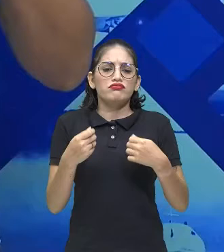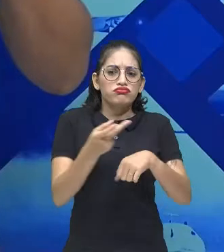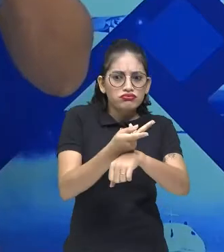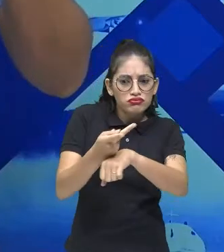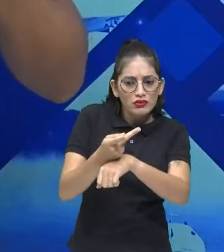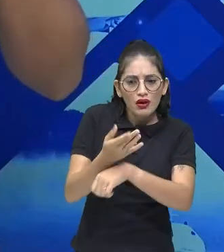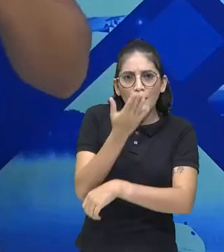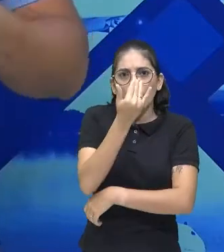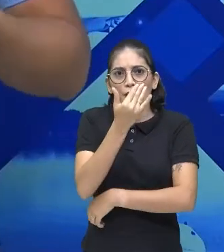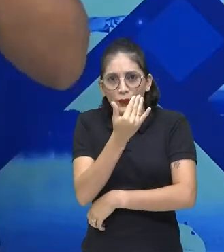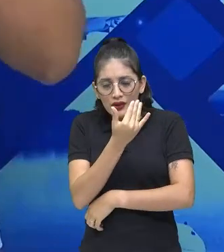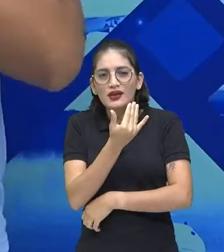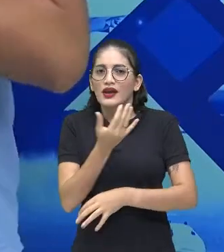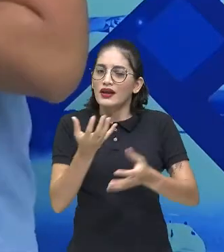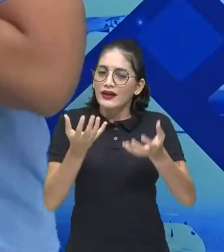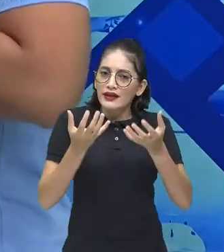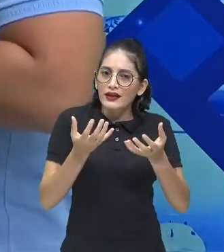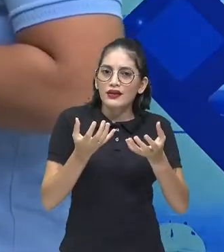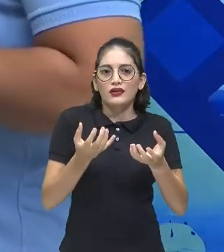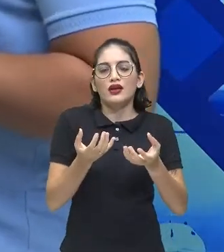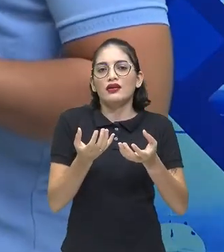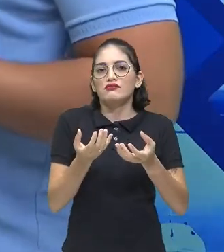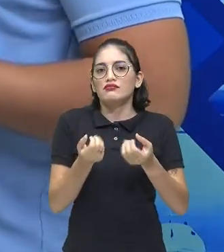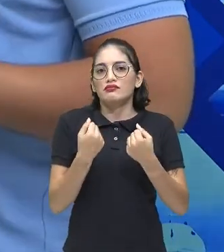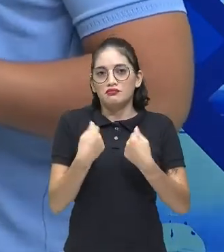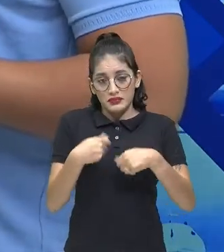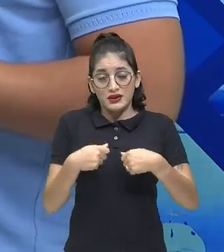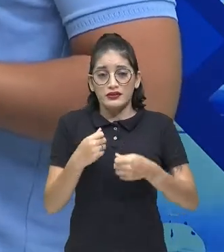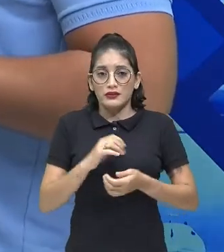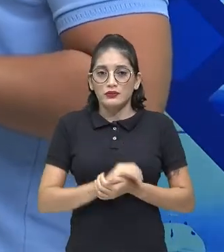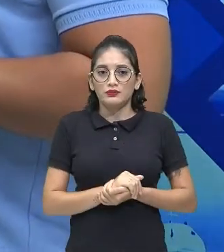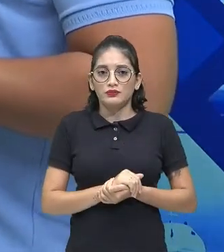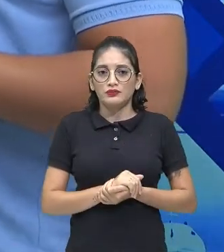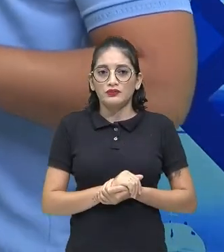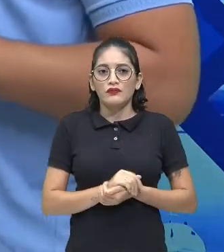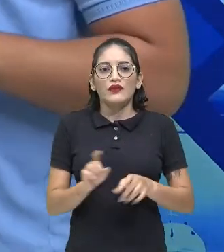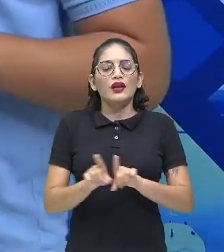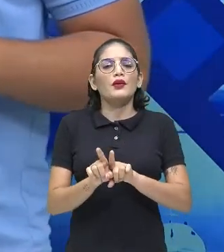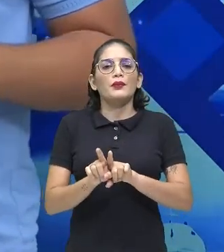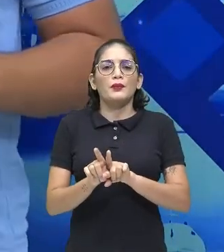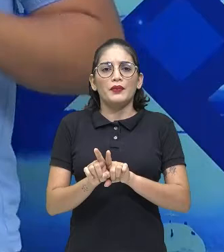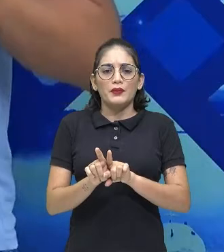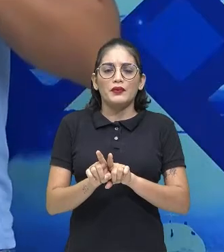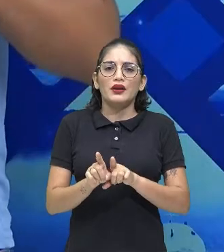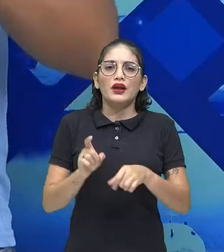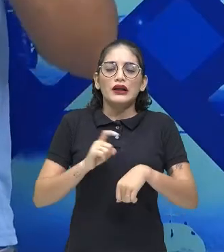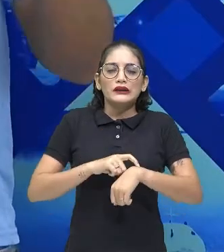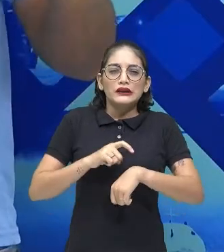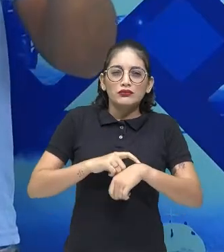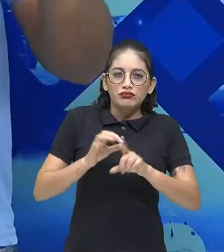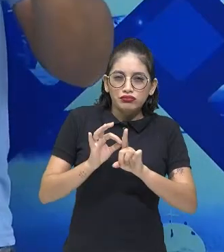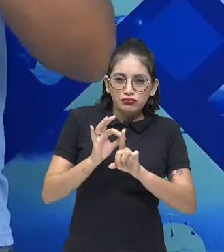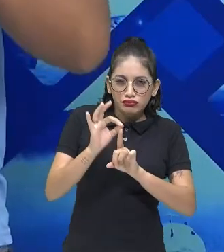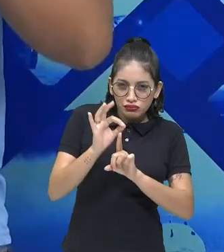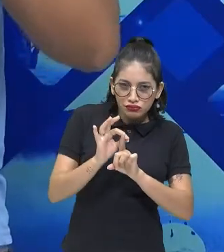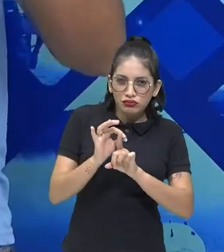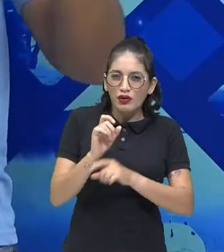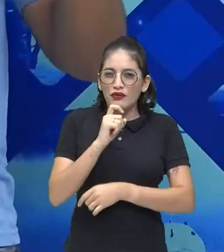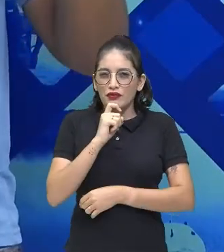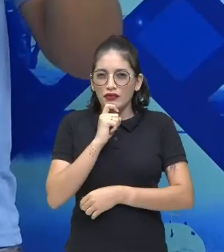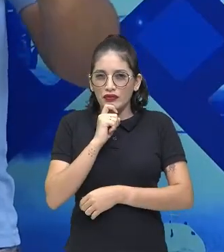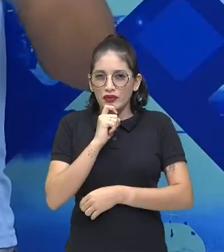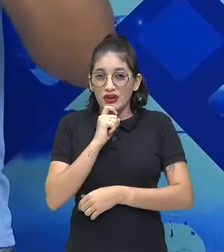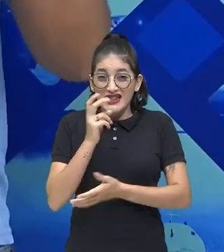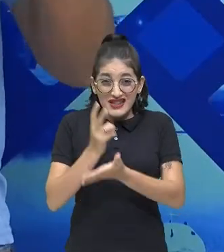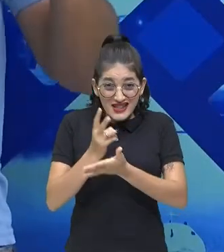alimento, vai estar querendo ser nutrido. Outro exemplo, o tempo continua muito frio. É para sempre? Sempre o tempo